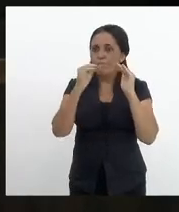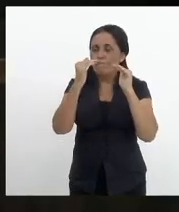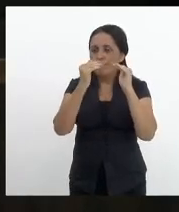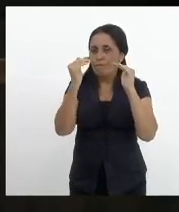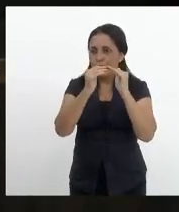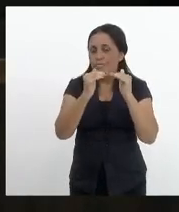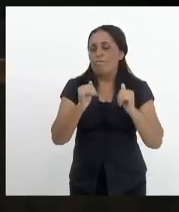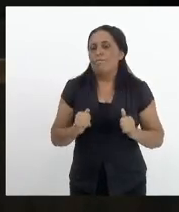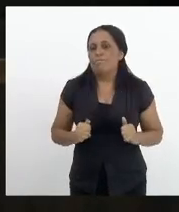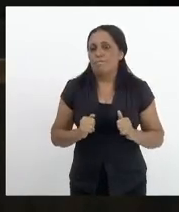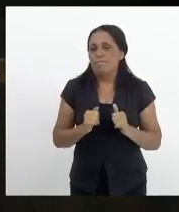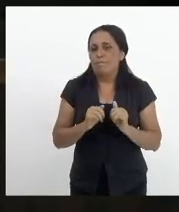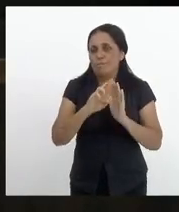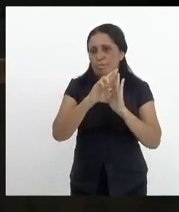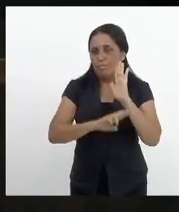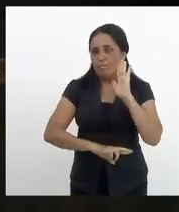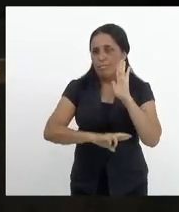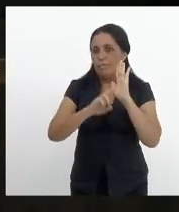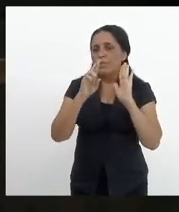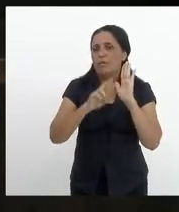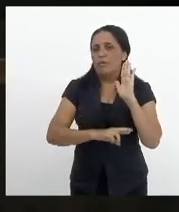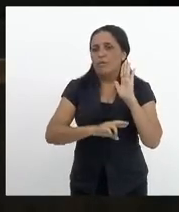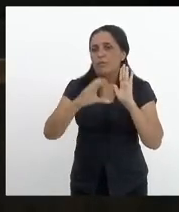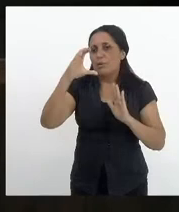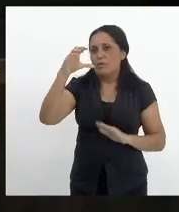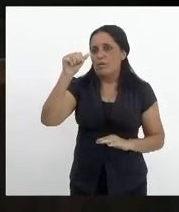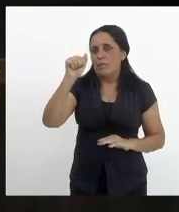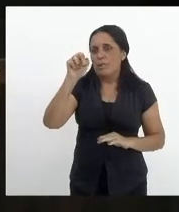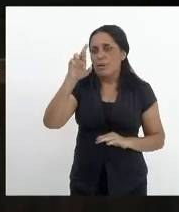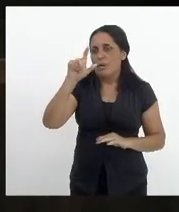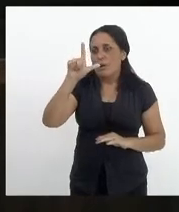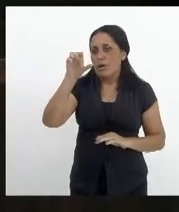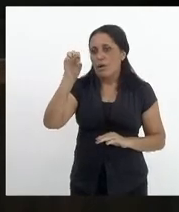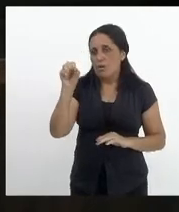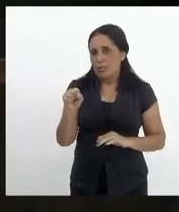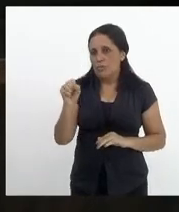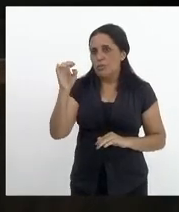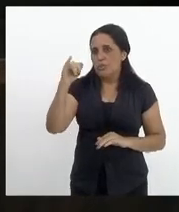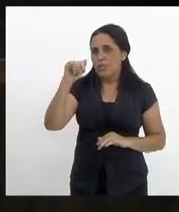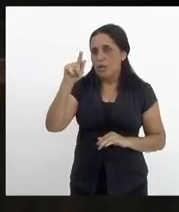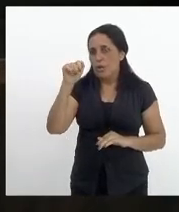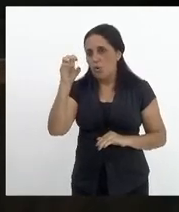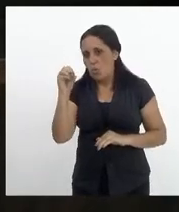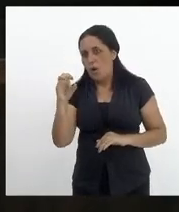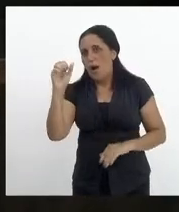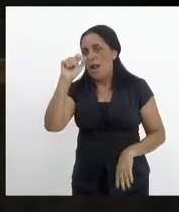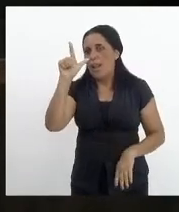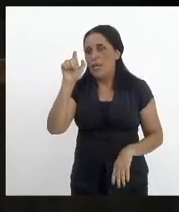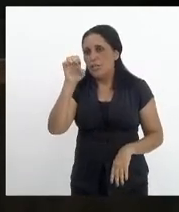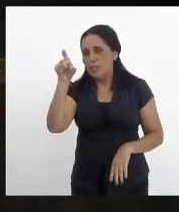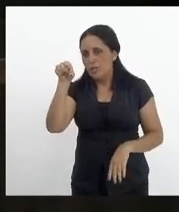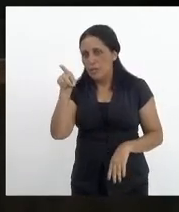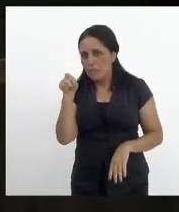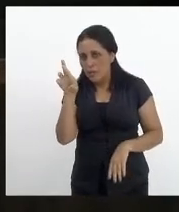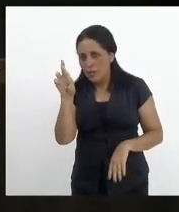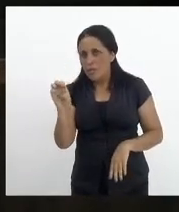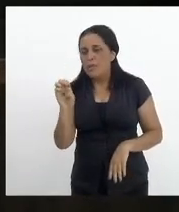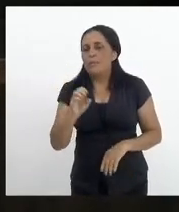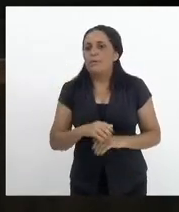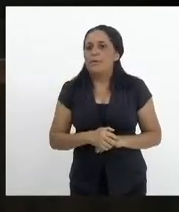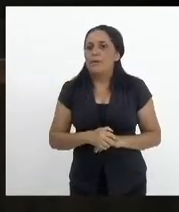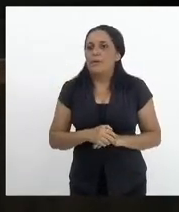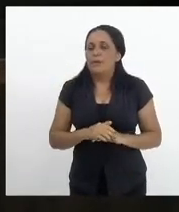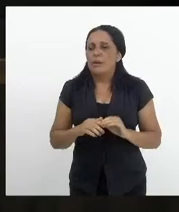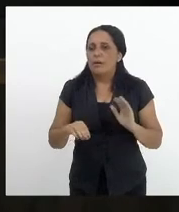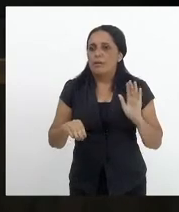controle, favorável. Relatores, deputados Carlos Mink, Tiago Pampolha, Elbert Rezende, Alexandre Freitas e Zeida. Pendente de pareceres